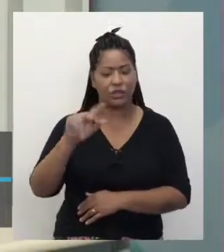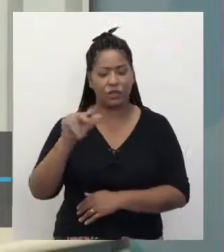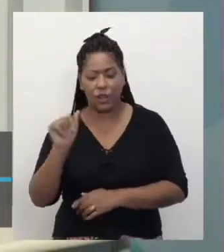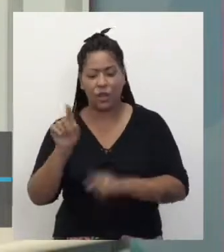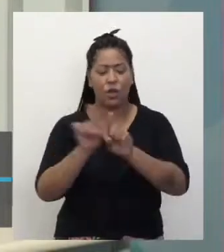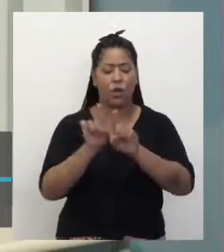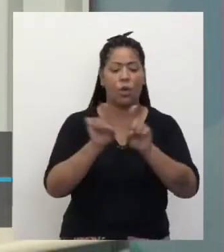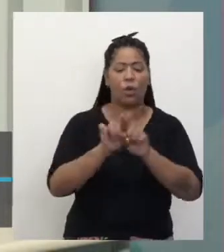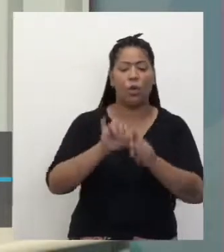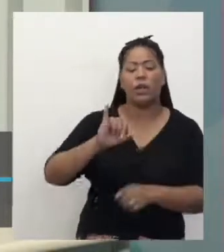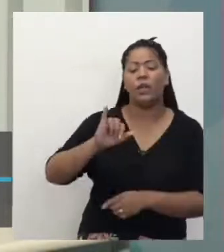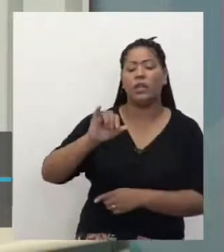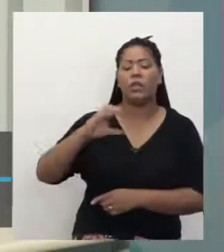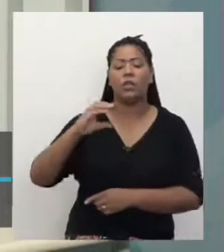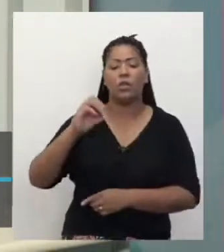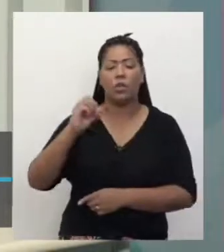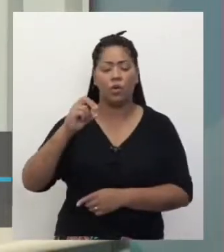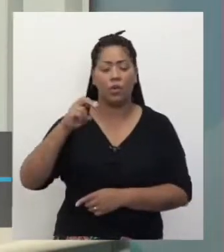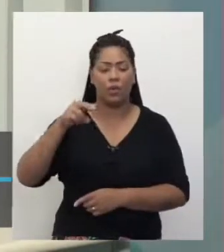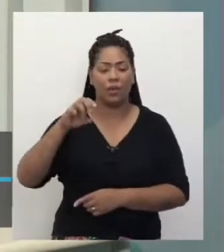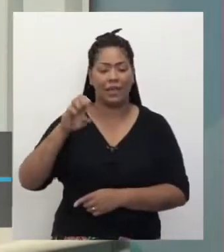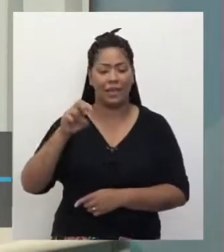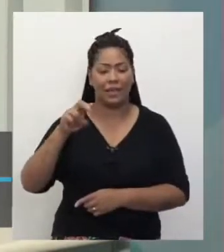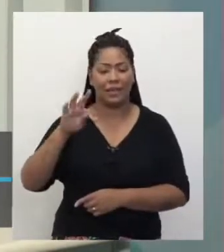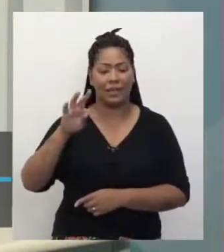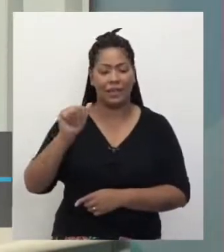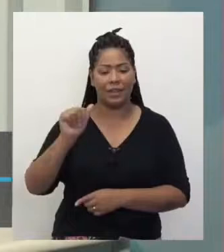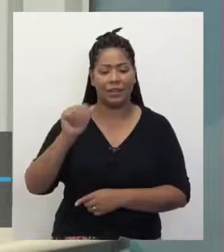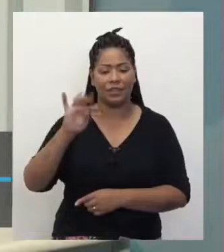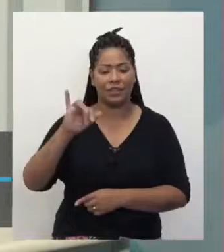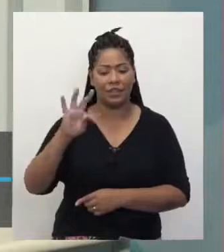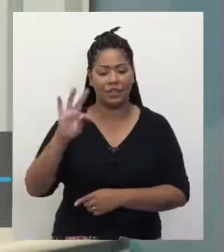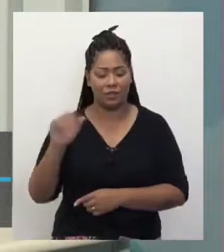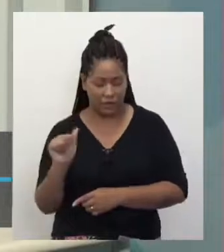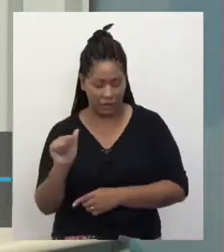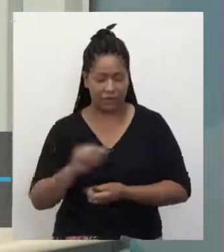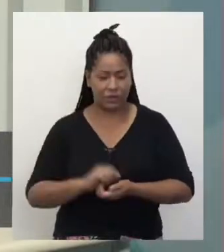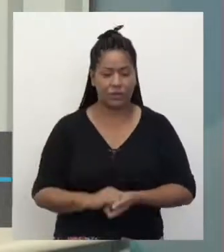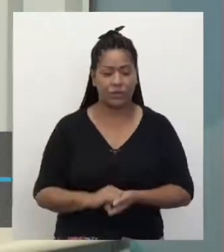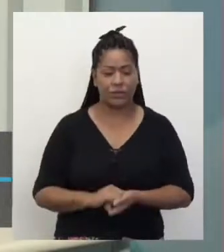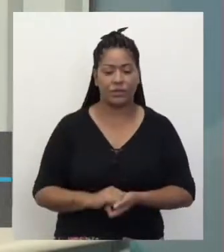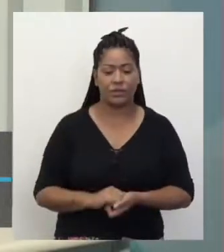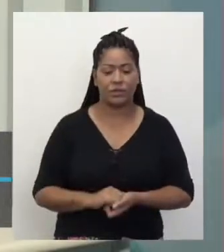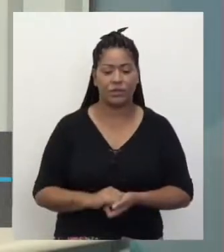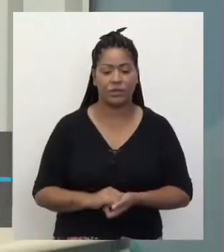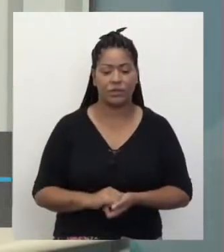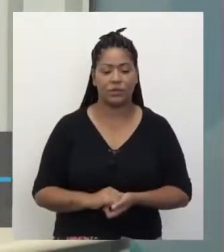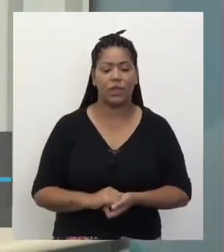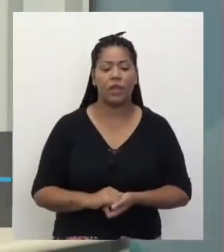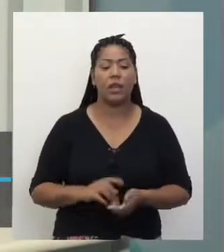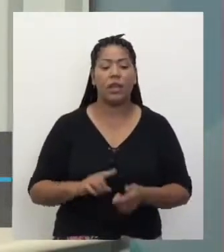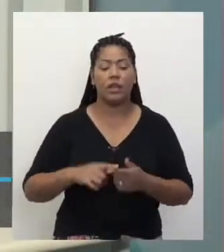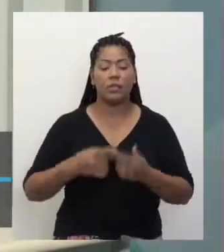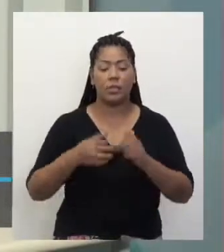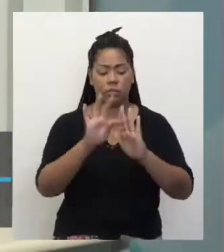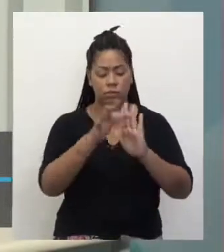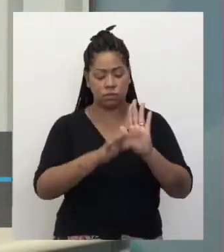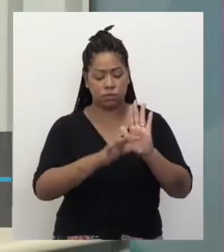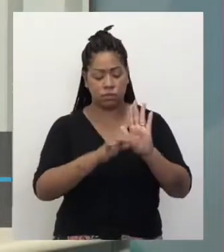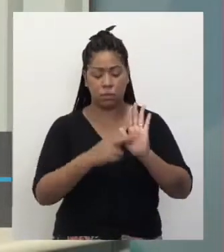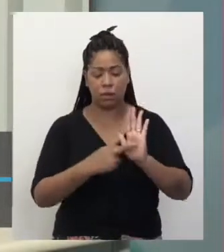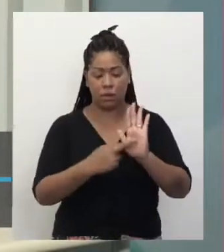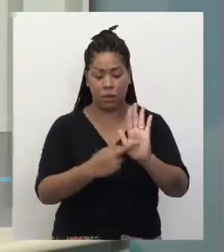há uma intertextualidade, porque na verdade, tudo que nós falamos, nós pegamos como referências já de outros textos. Então, a linguagem ela pode